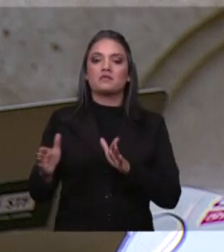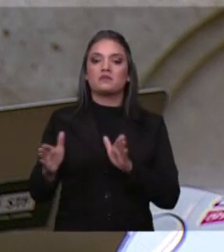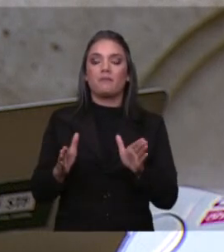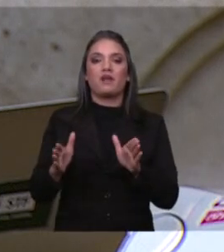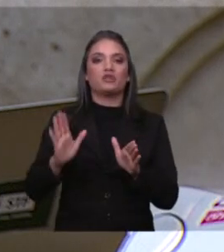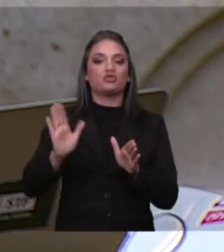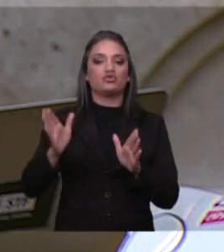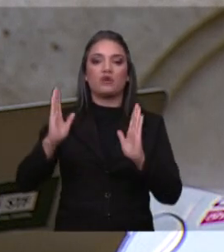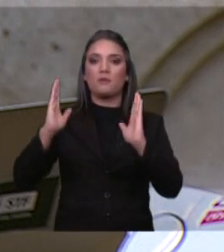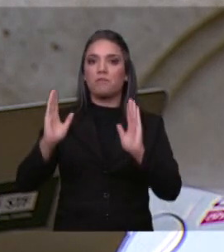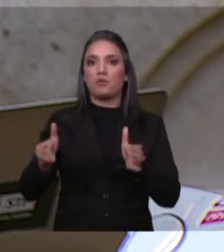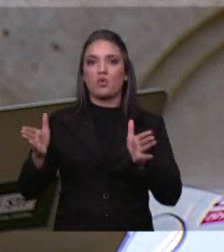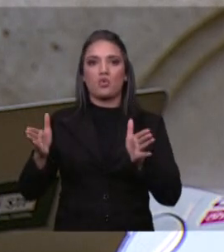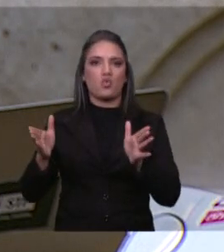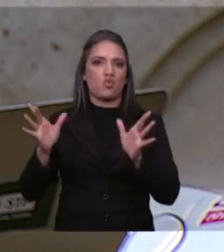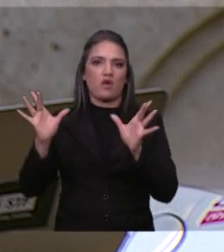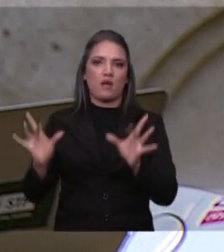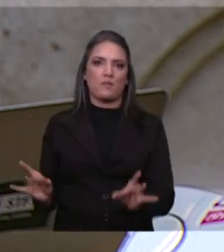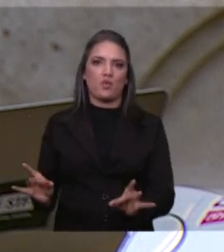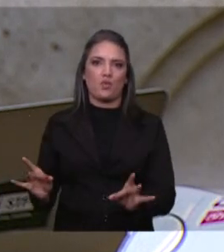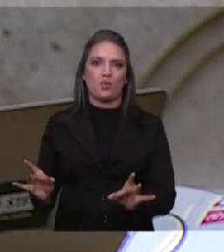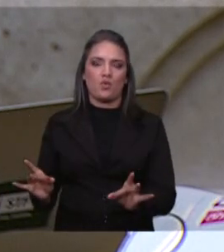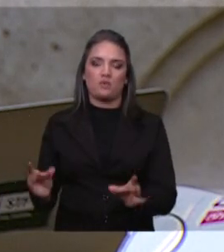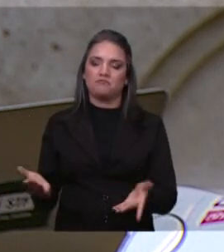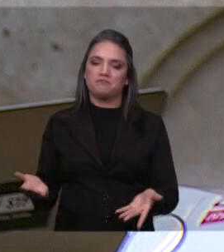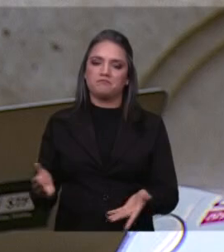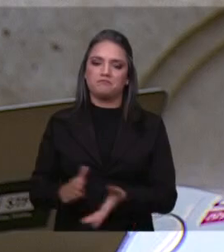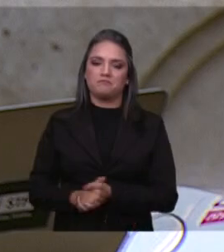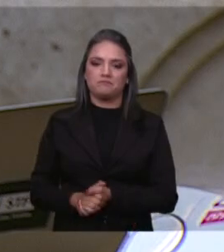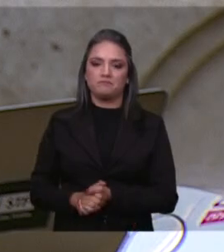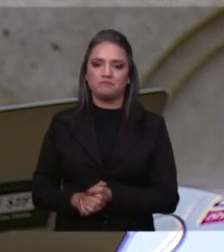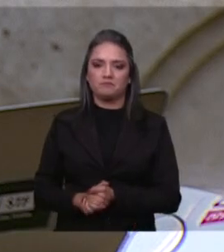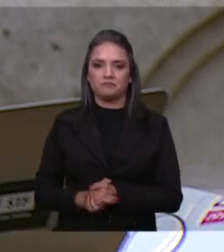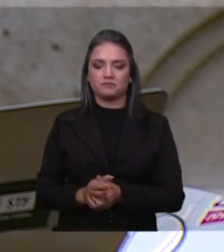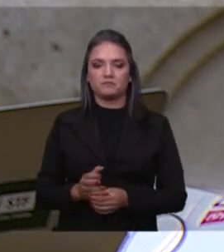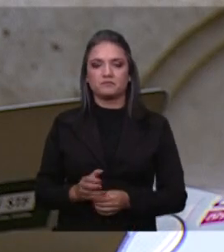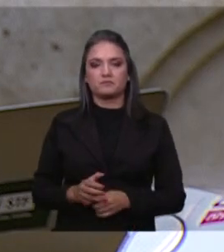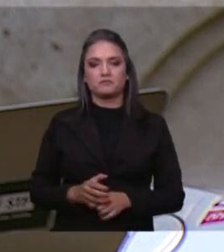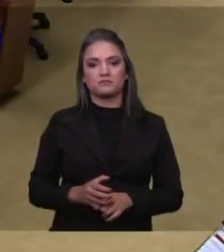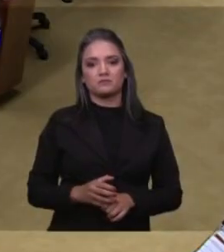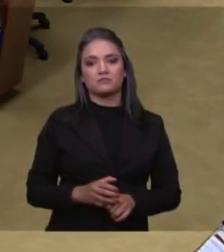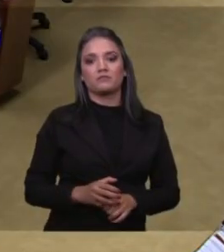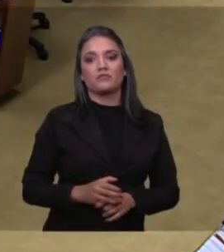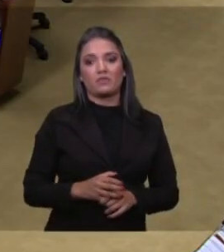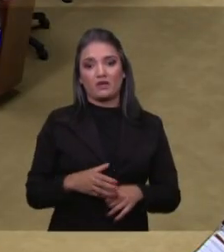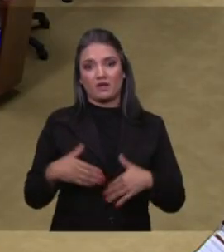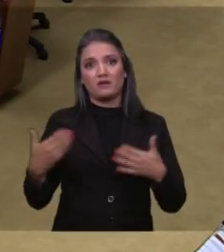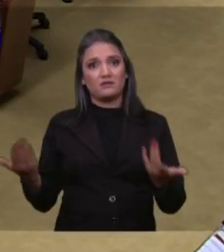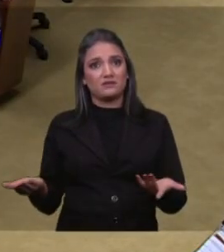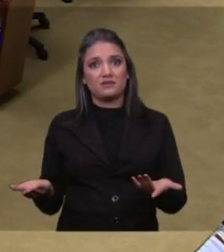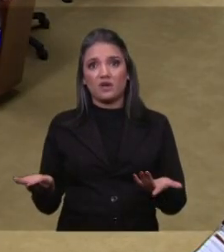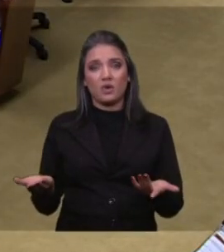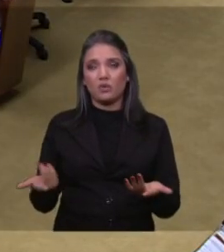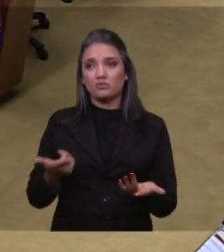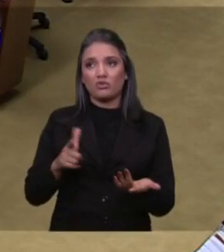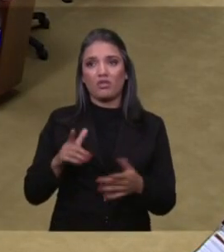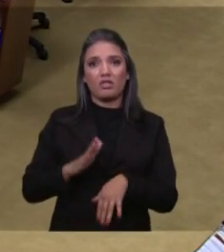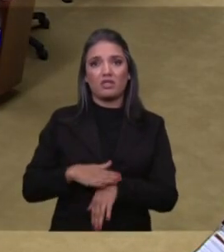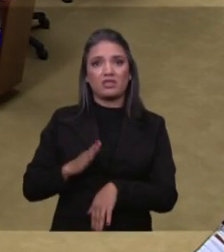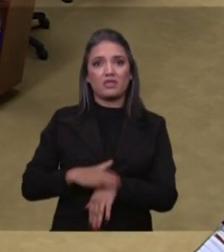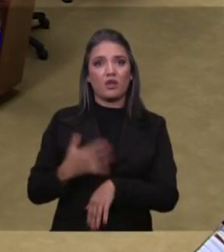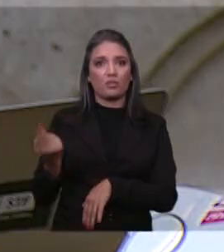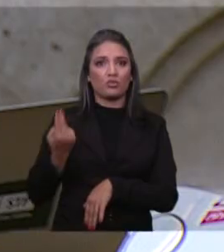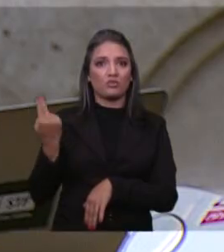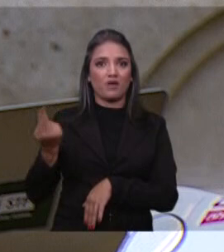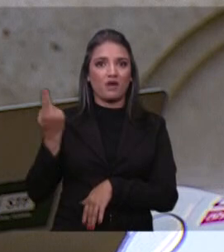teria se esvaído. Foi isso que Vossa Excelência disse. É isso. E, na verdade... E que, portanto, na prática, já não haveria mais tempo hábil